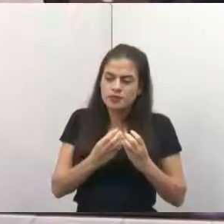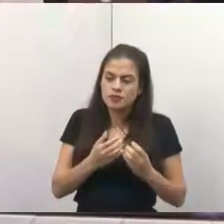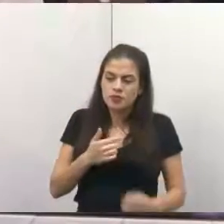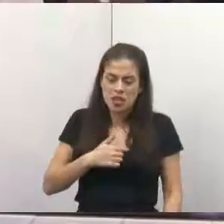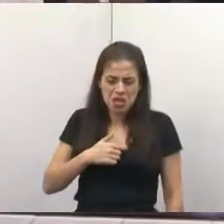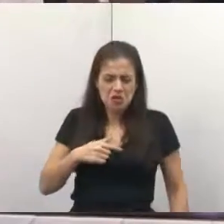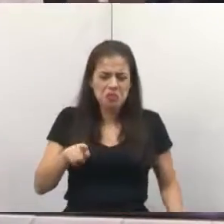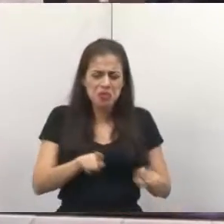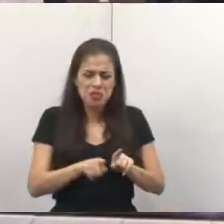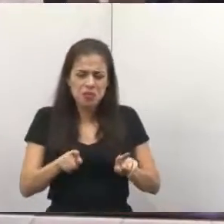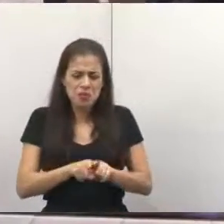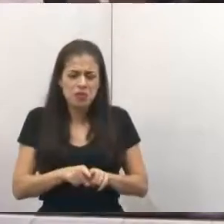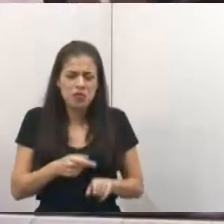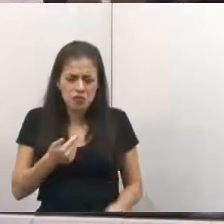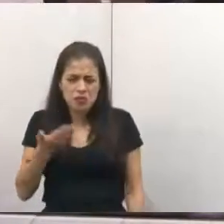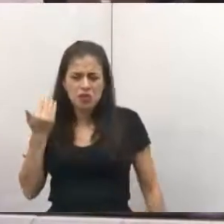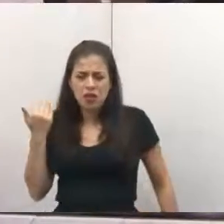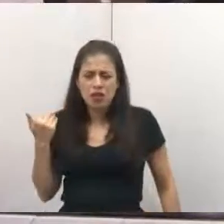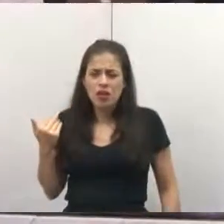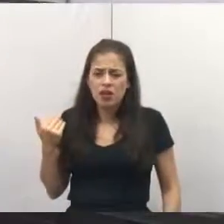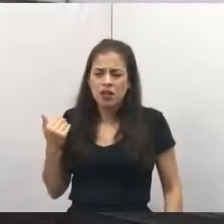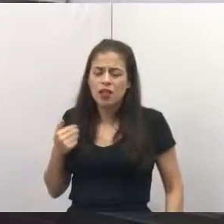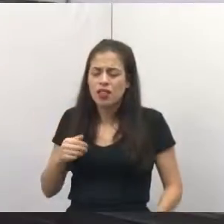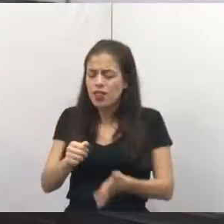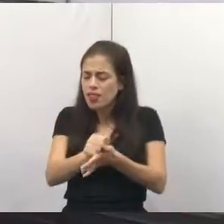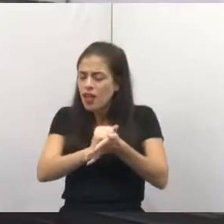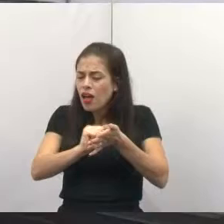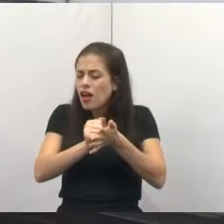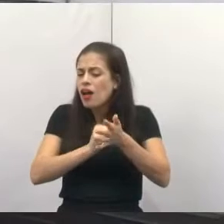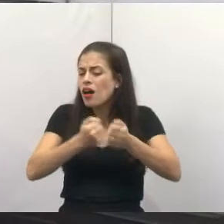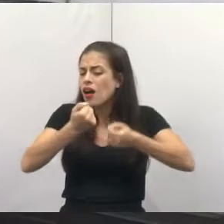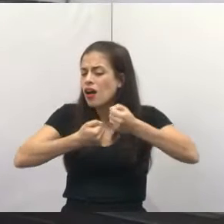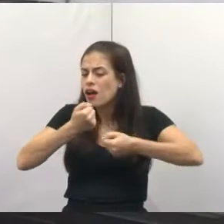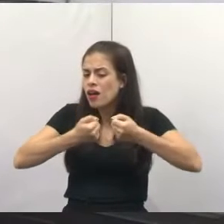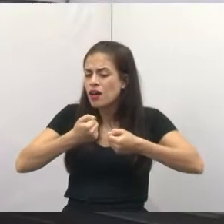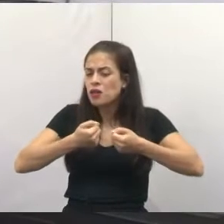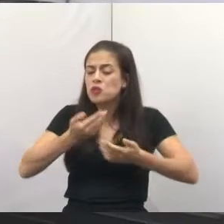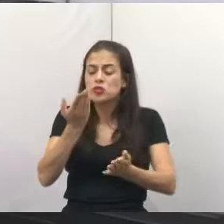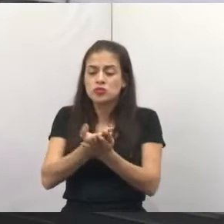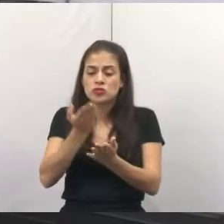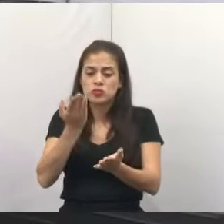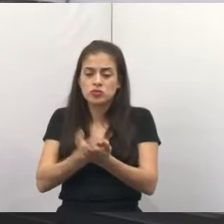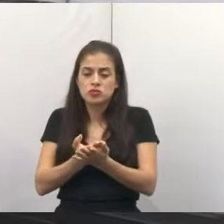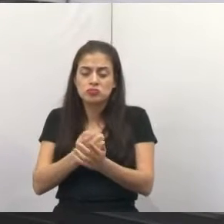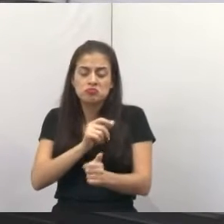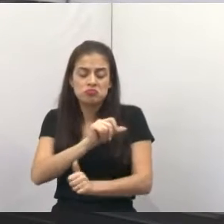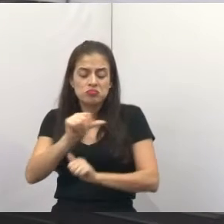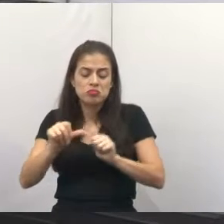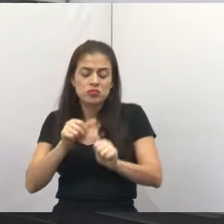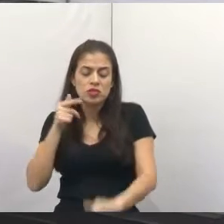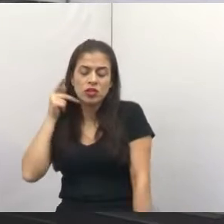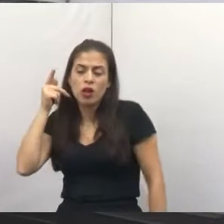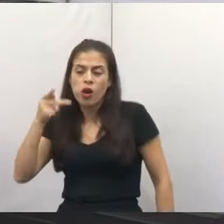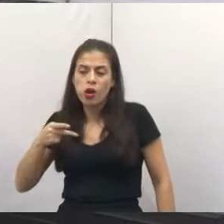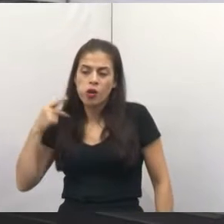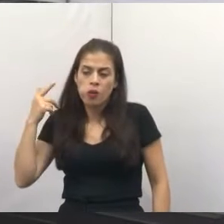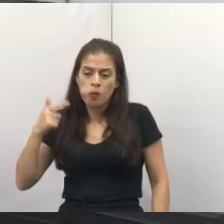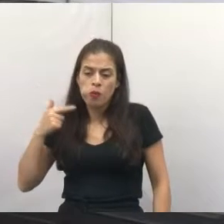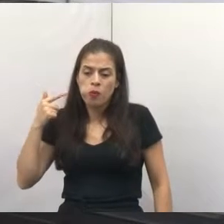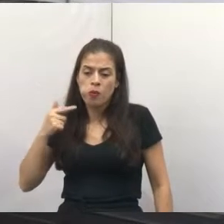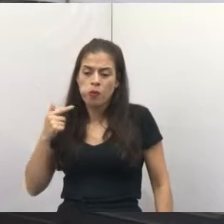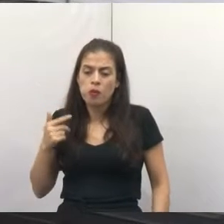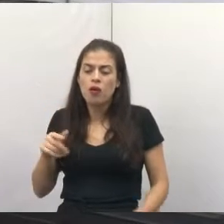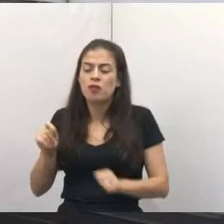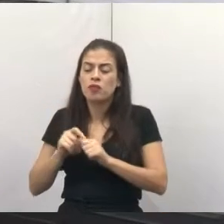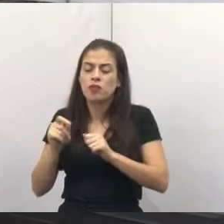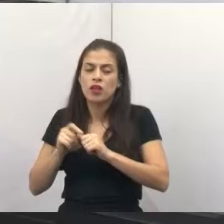carro, estudei, me tornei advogado e hoje estou aqui exercendo a minha profissão. Faço política, ajudo as pessoas através do